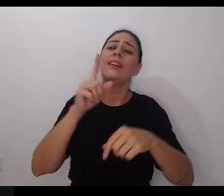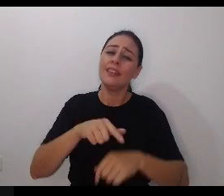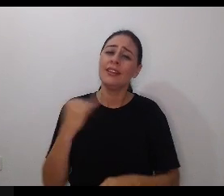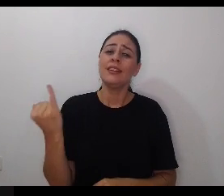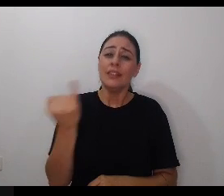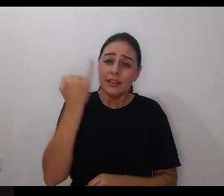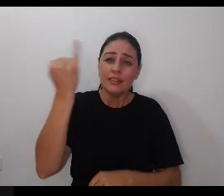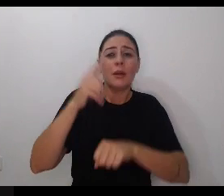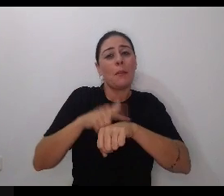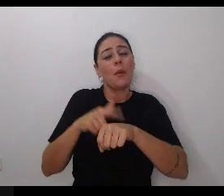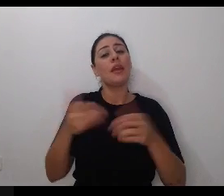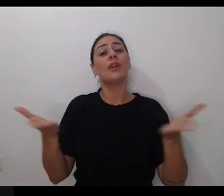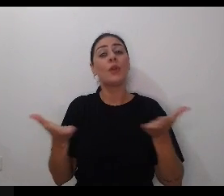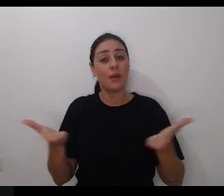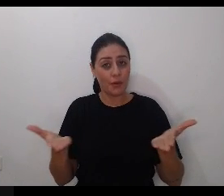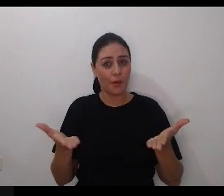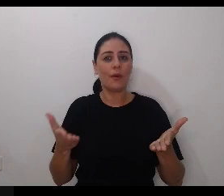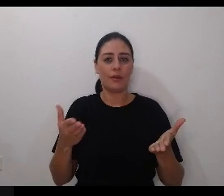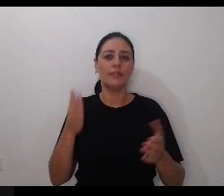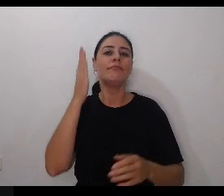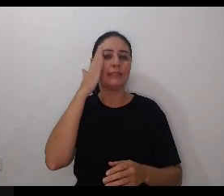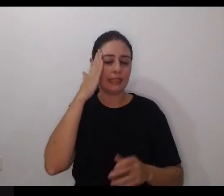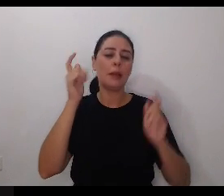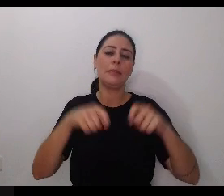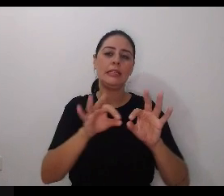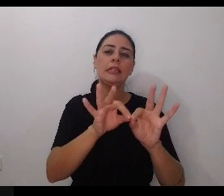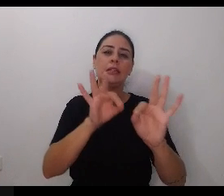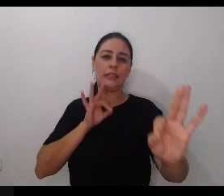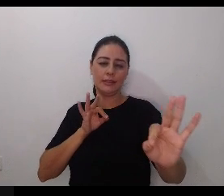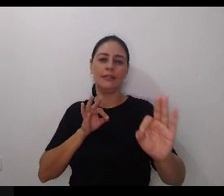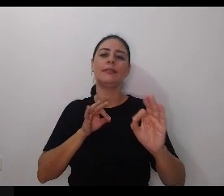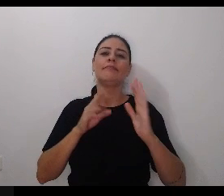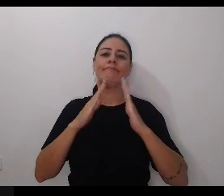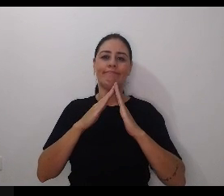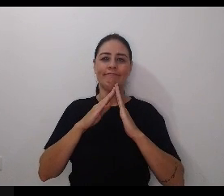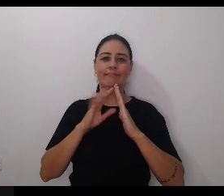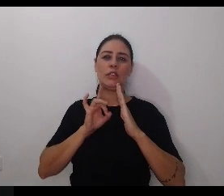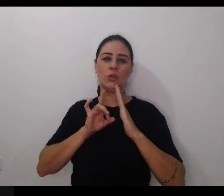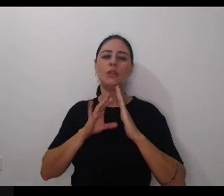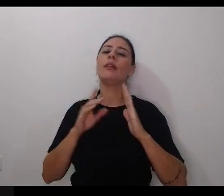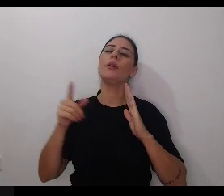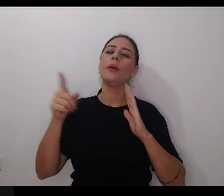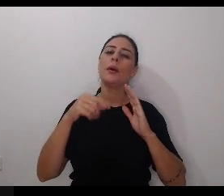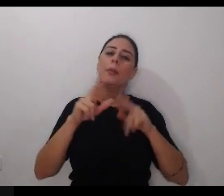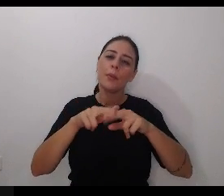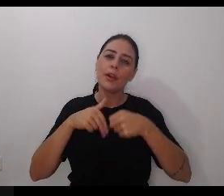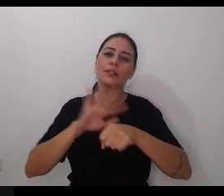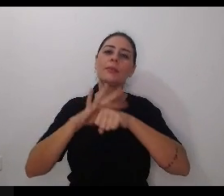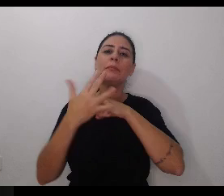para conseguir aprender e se desenvolver. Então, é muito importante nesse momento, mesmo que a gente precise